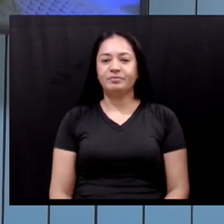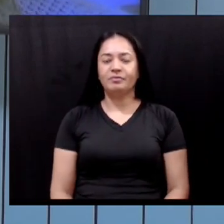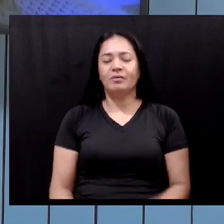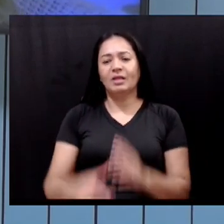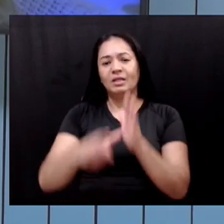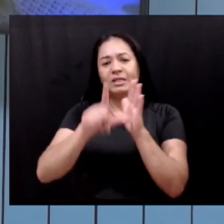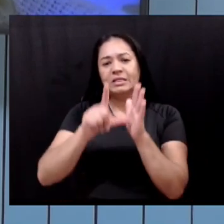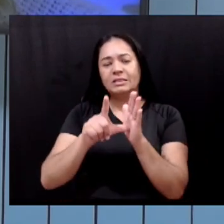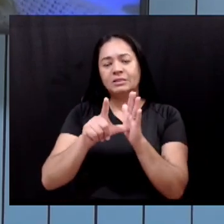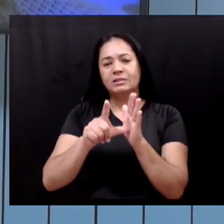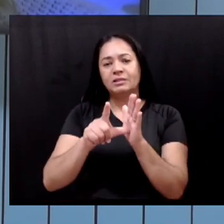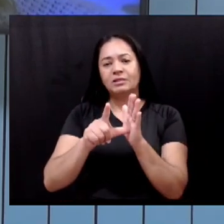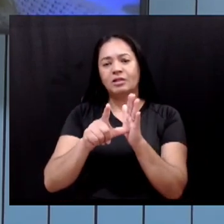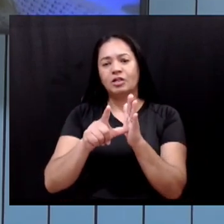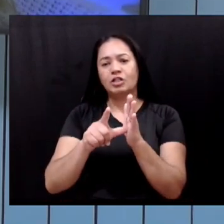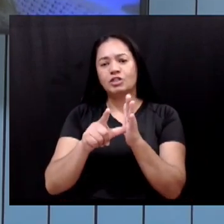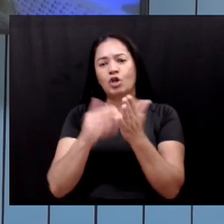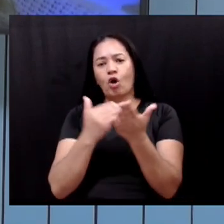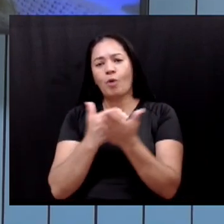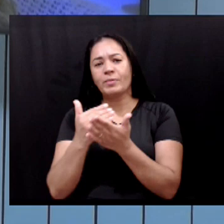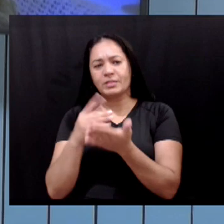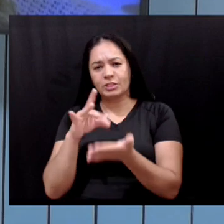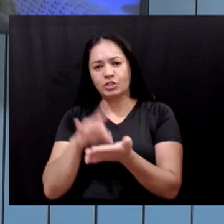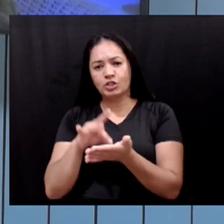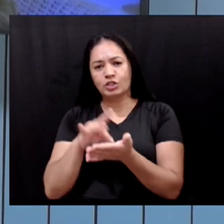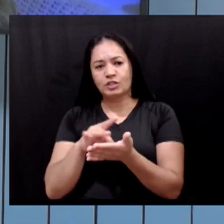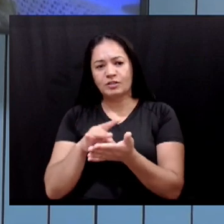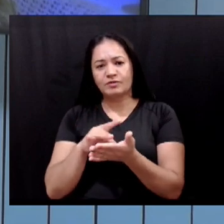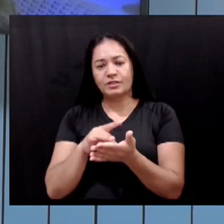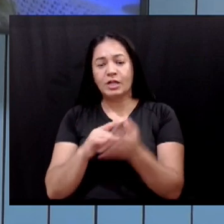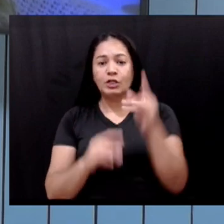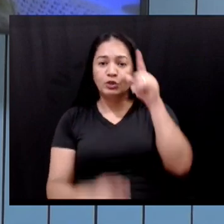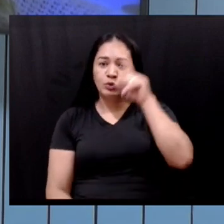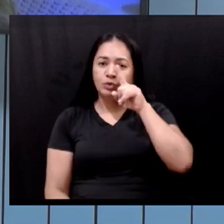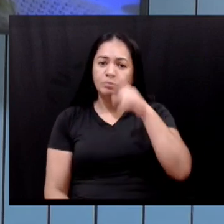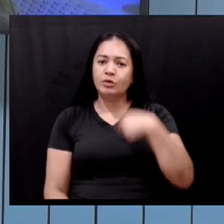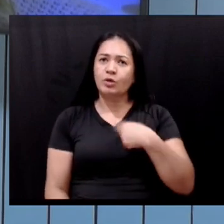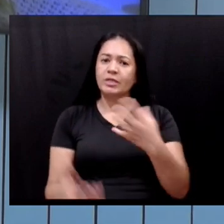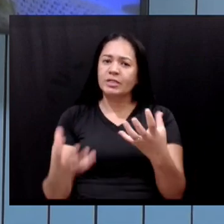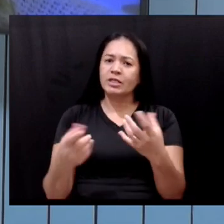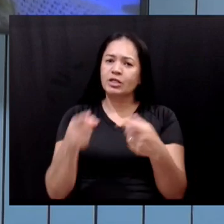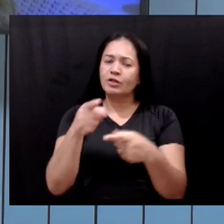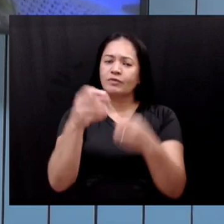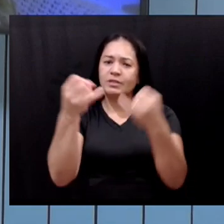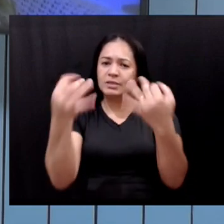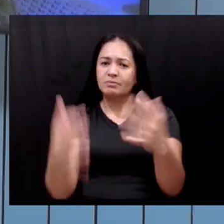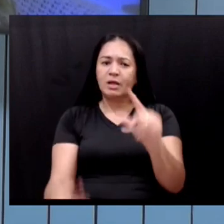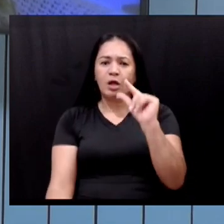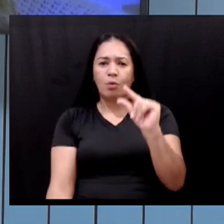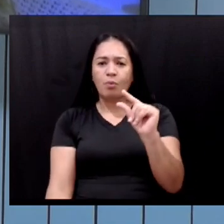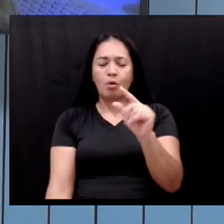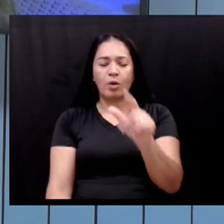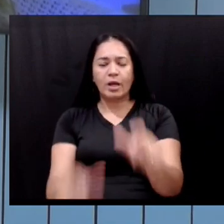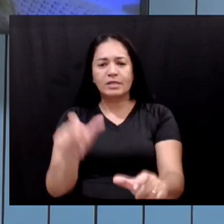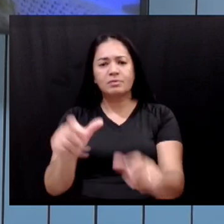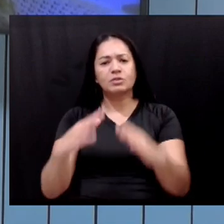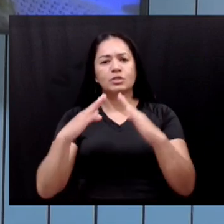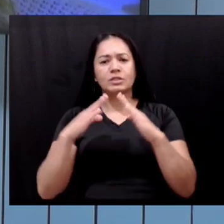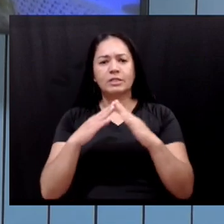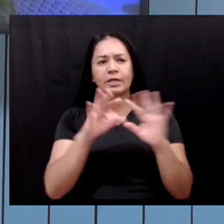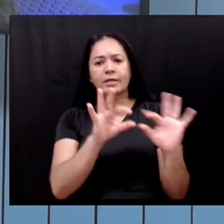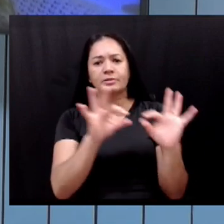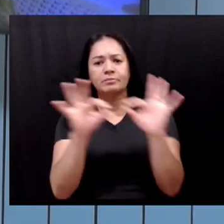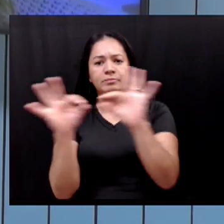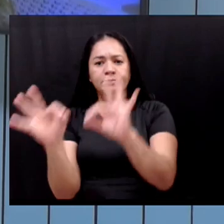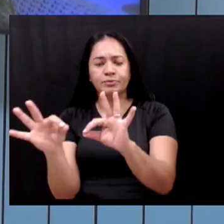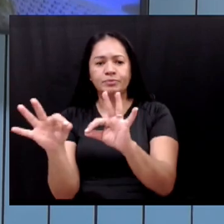de fato nesses perigos, eu queria que você explicasse um pouquinho para o pessoal de casa que está acompanhando o que são